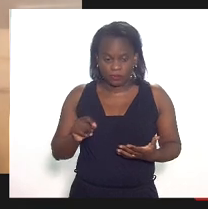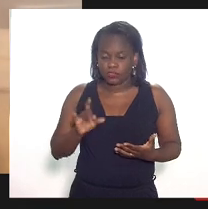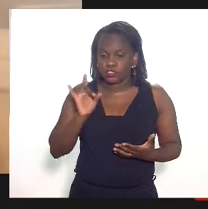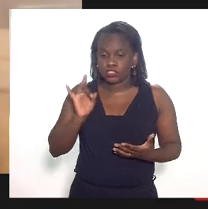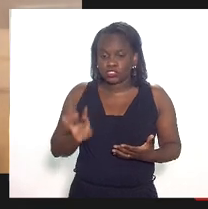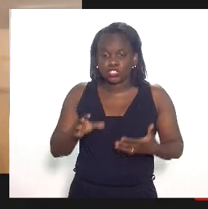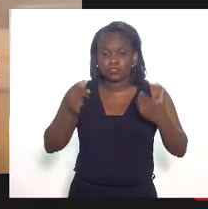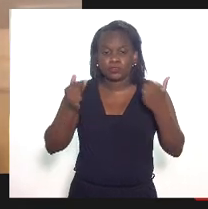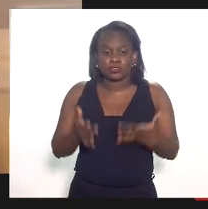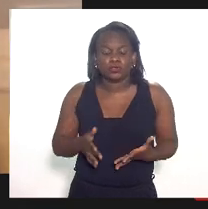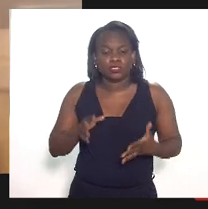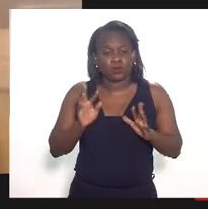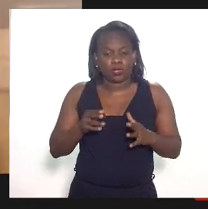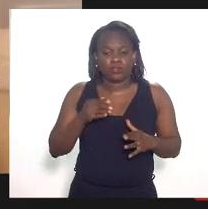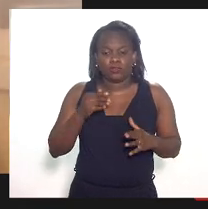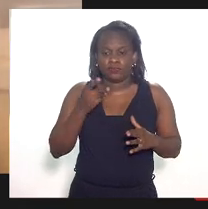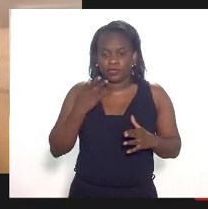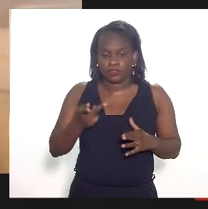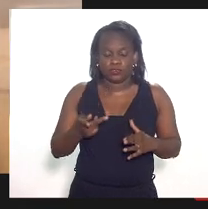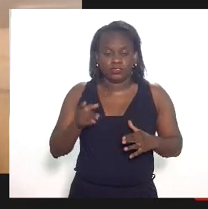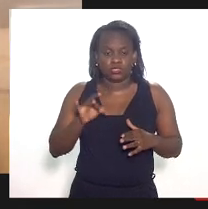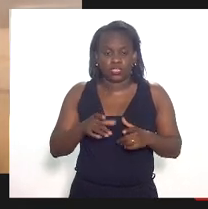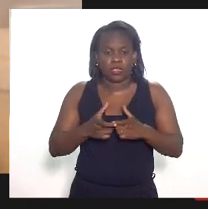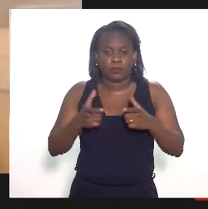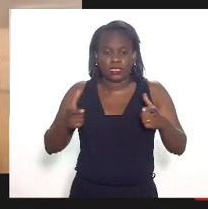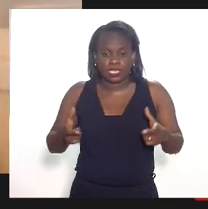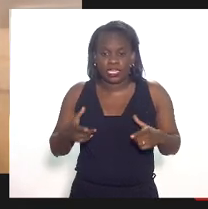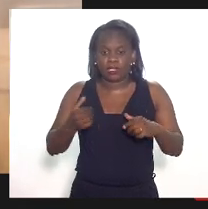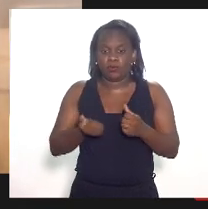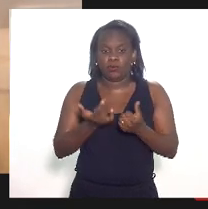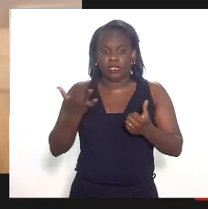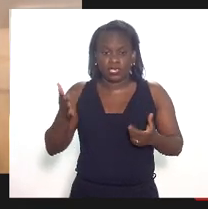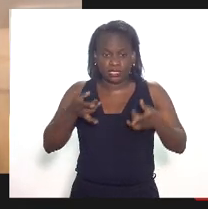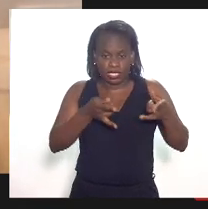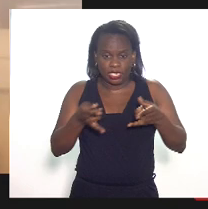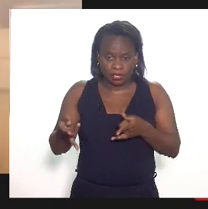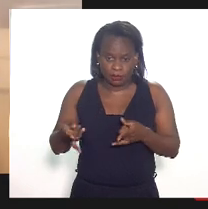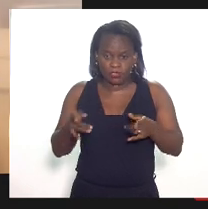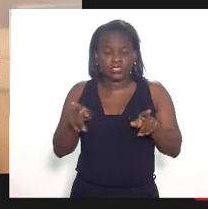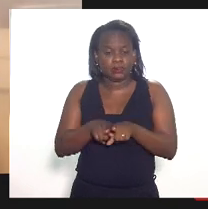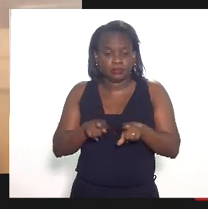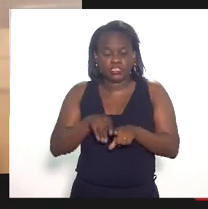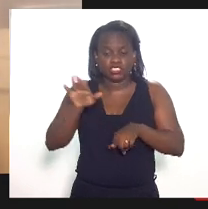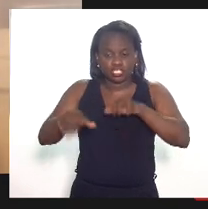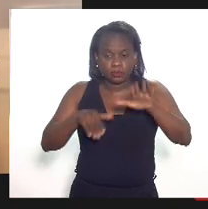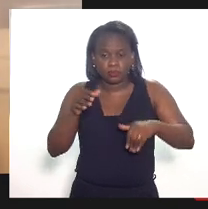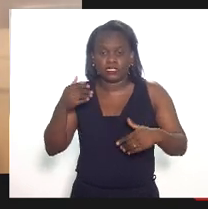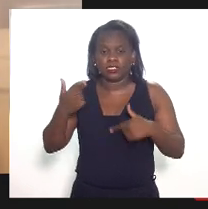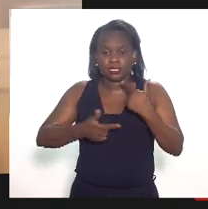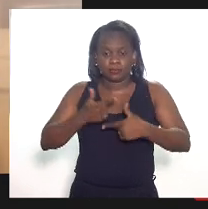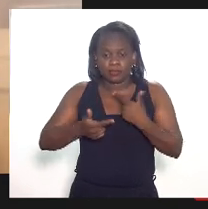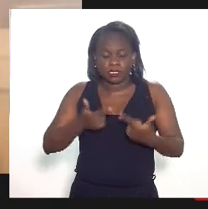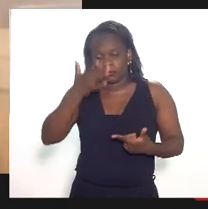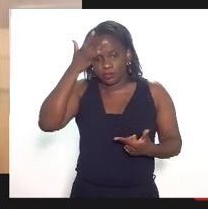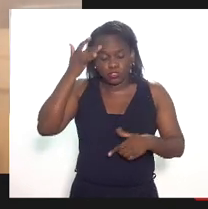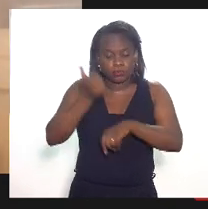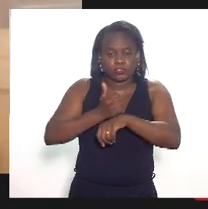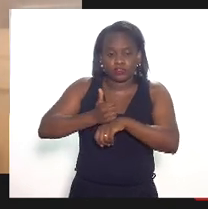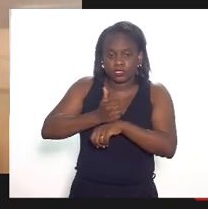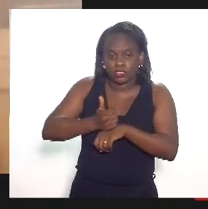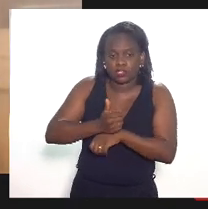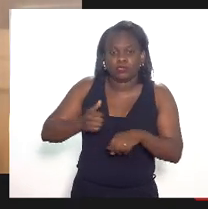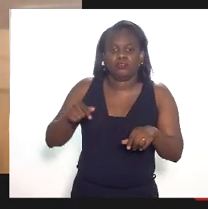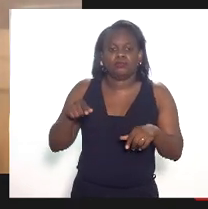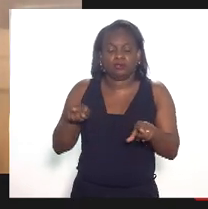basta, como foi dito, só ampliar a questão do número de leitos. É necessário fazer a contratação, né, do maior número de profissionais também